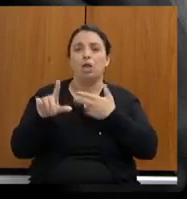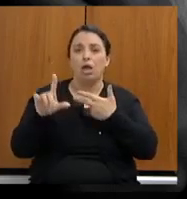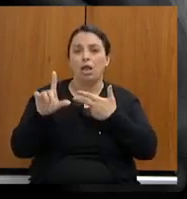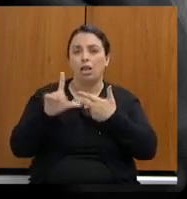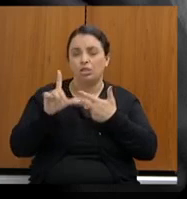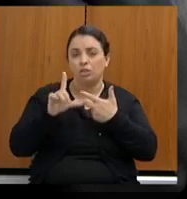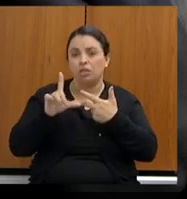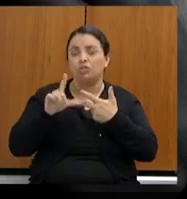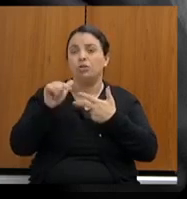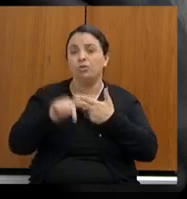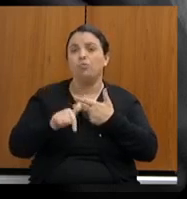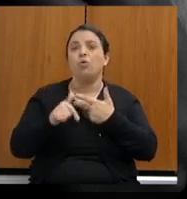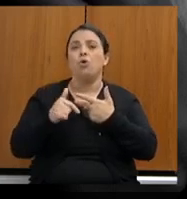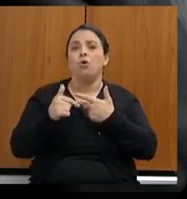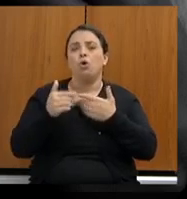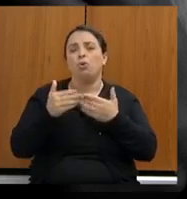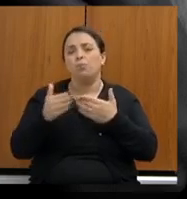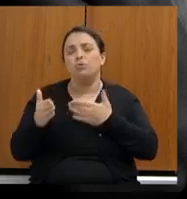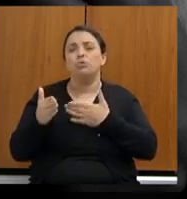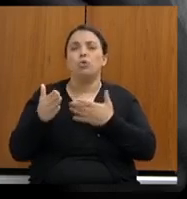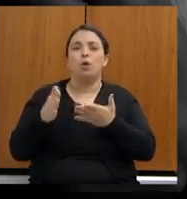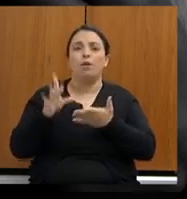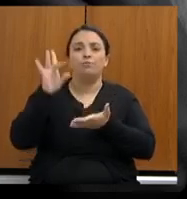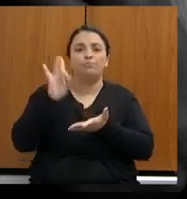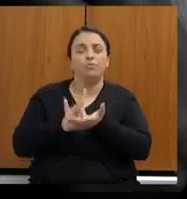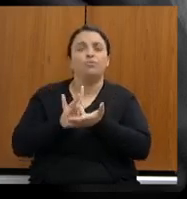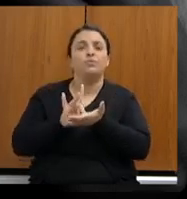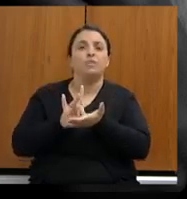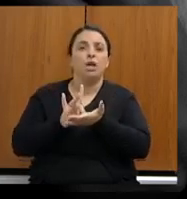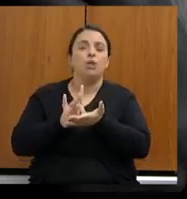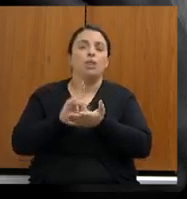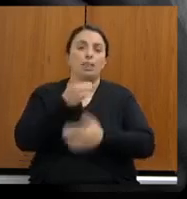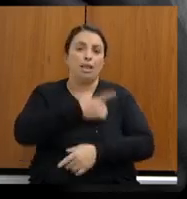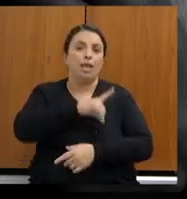passasse a ser formalizada pela vida da Garcia virtual